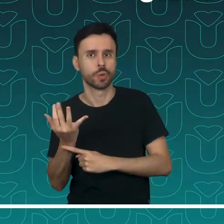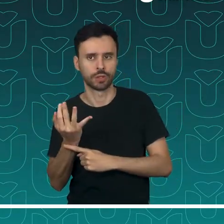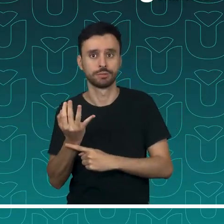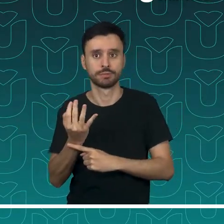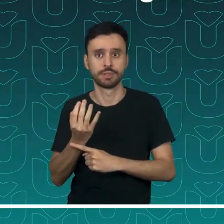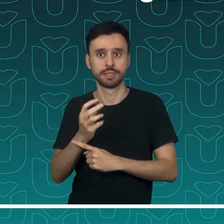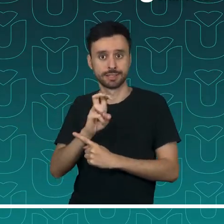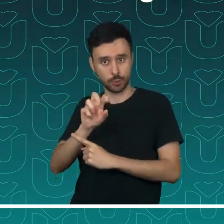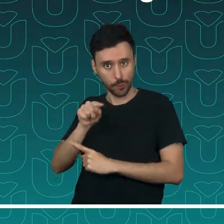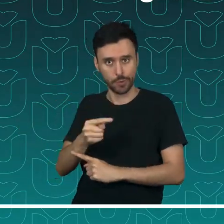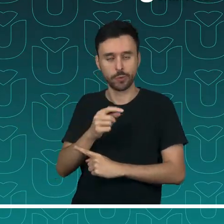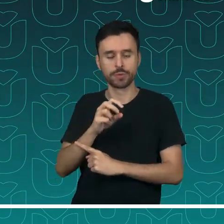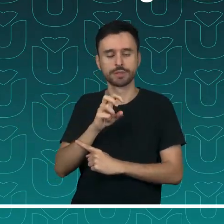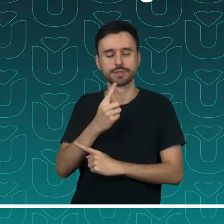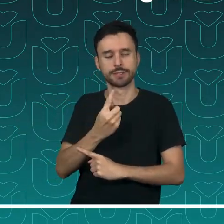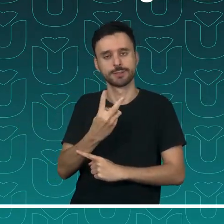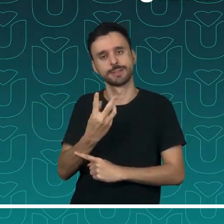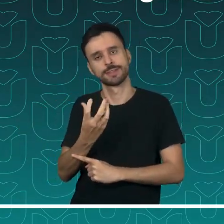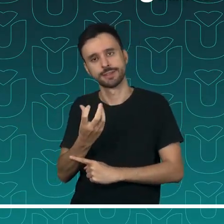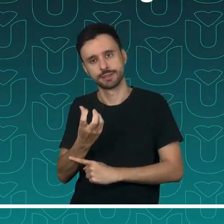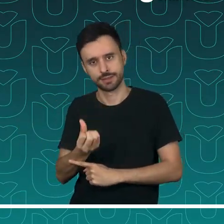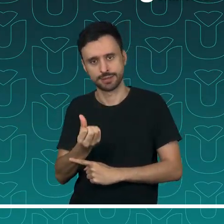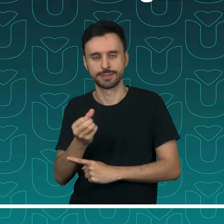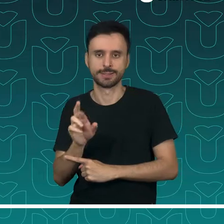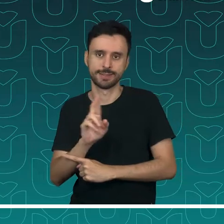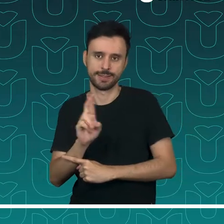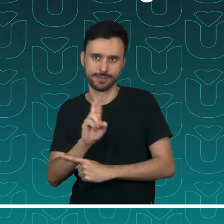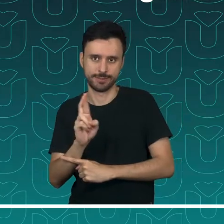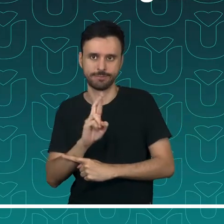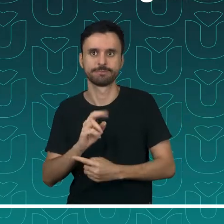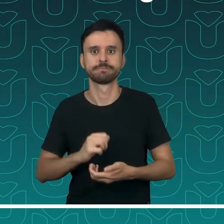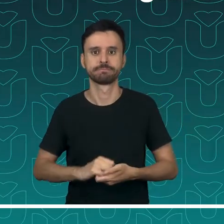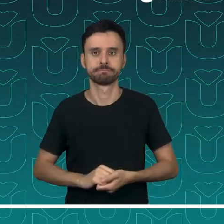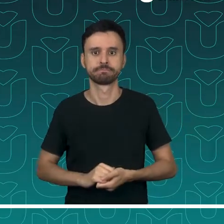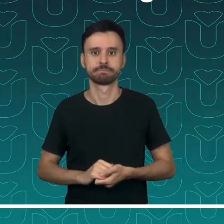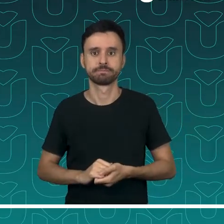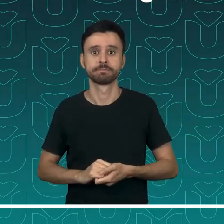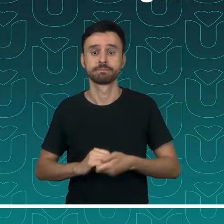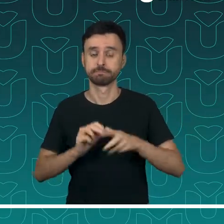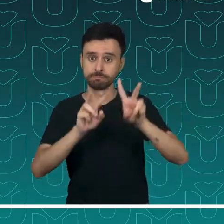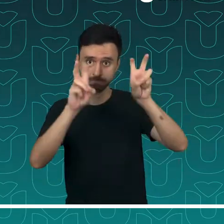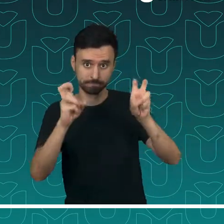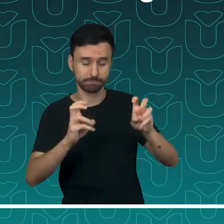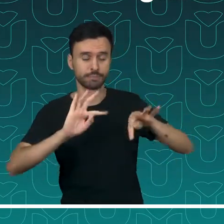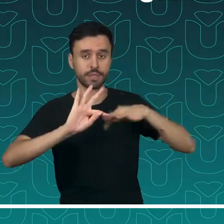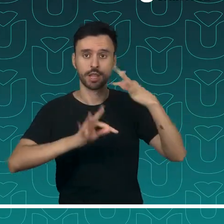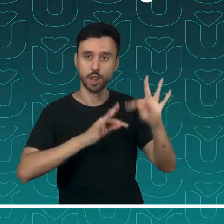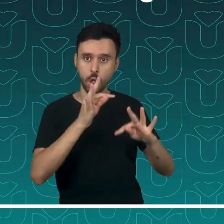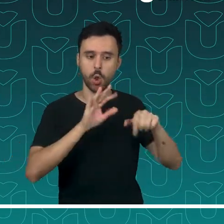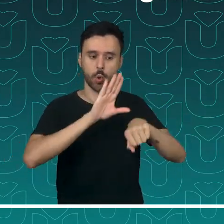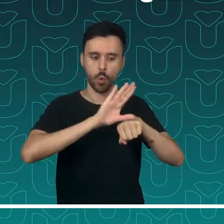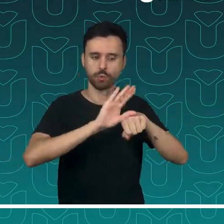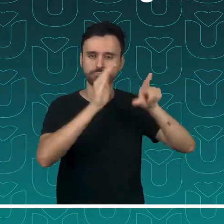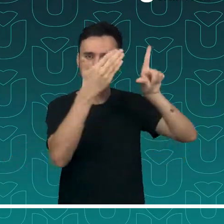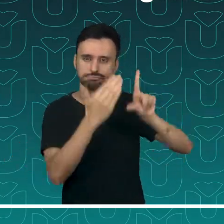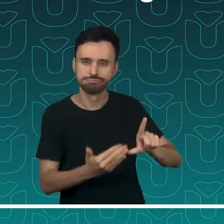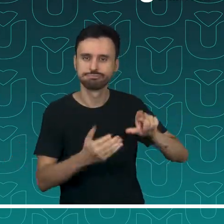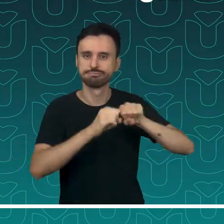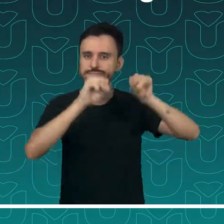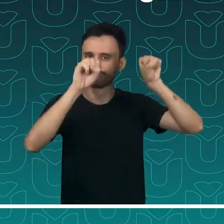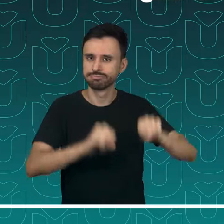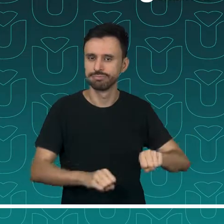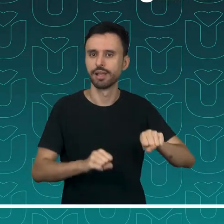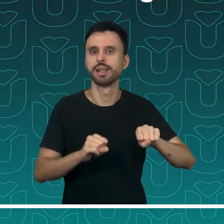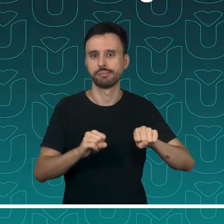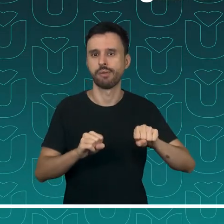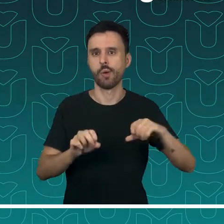.116,00. Mas vamos falar mais especificamente sobre o curso Tecnólogo de Análise e Desenvolvimento de